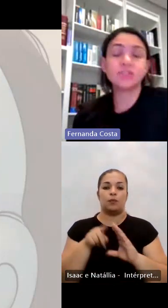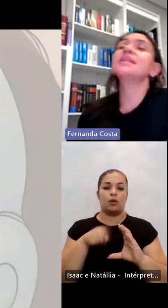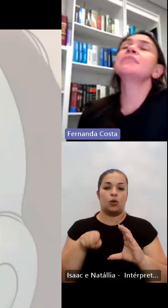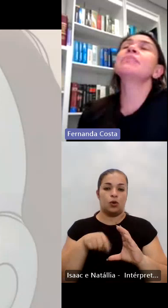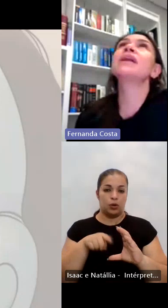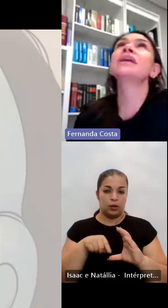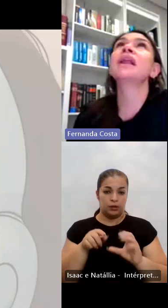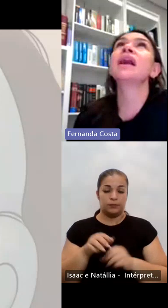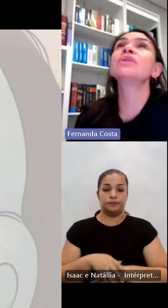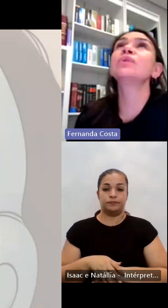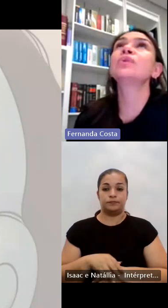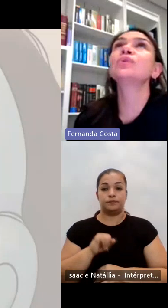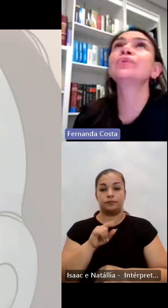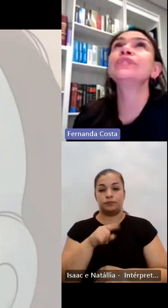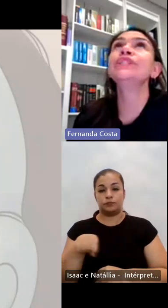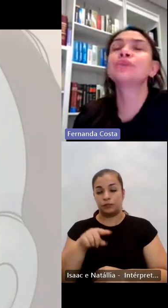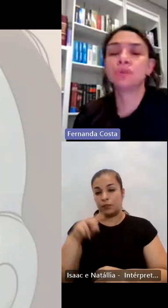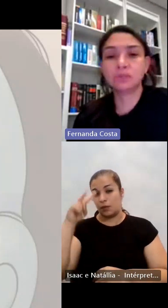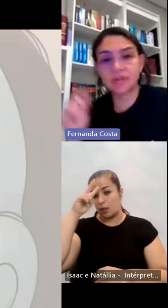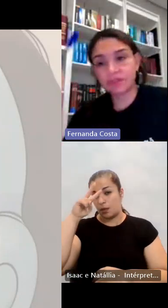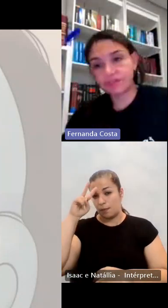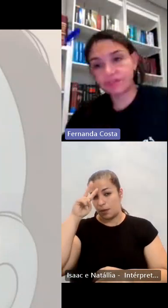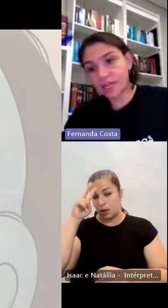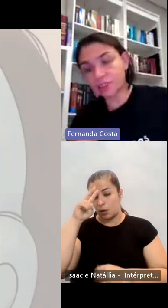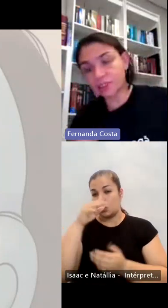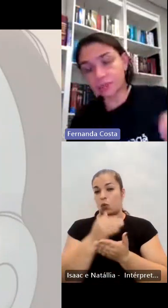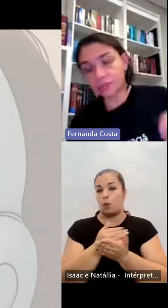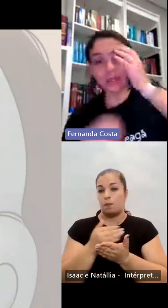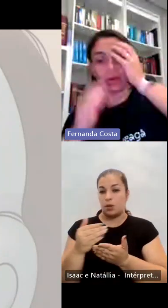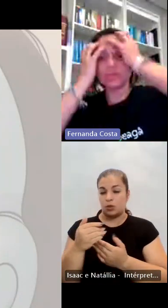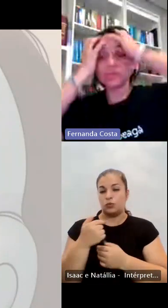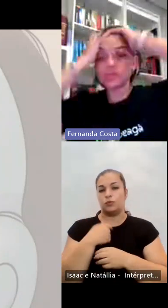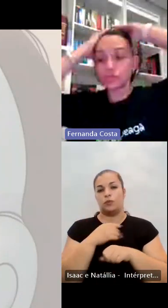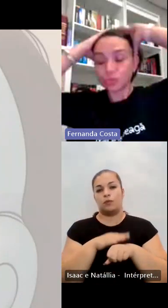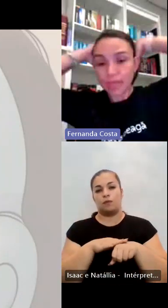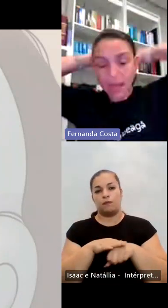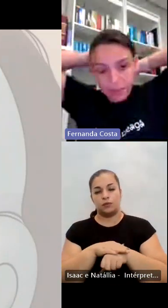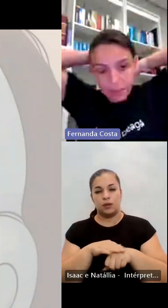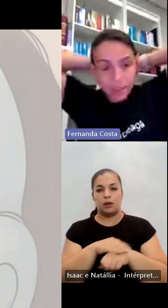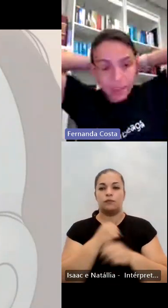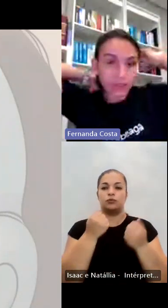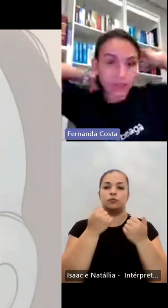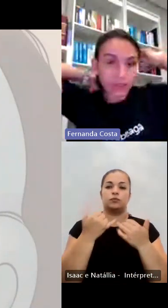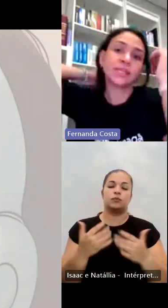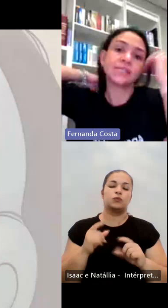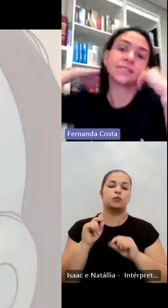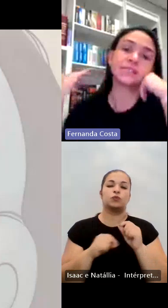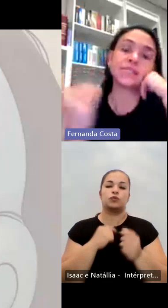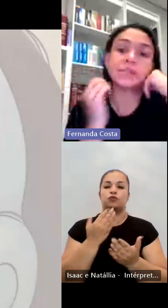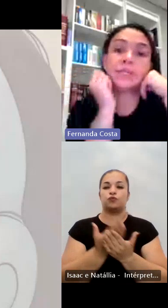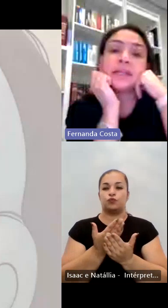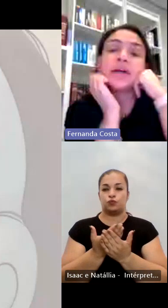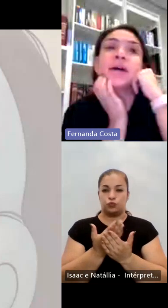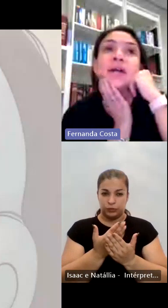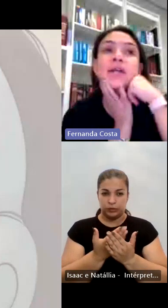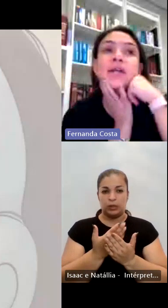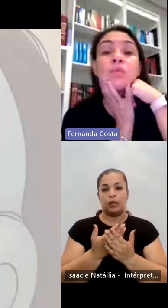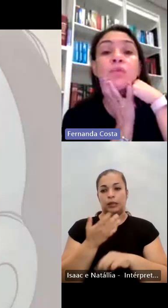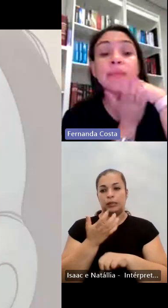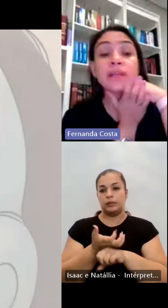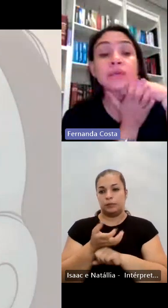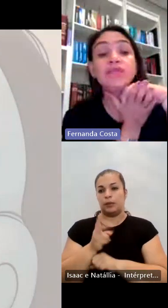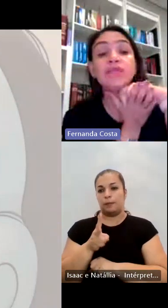Se vocês lembrarem lá do início, quando eu estava falando do que nós vamos estudar, né, dentro dessa disciplina,